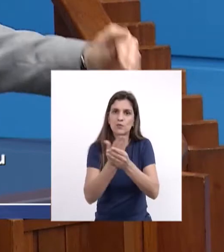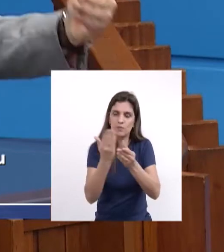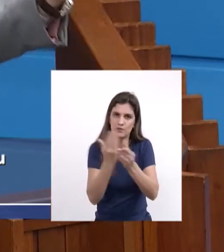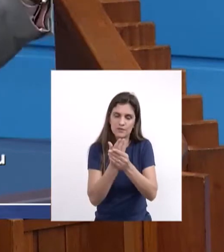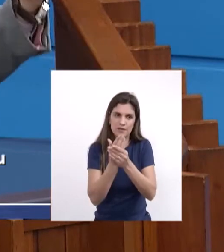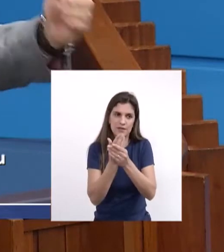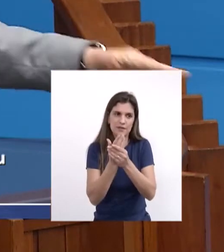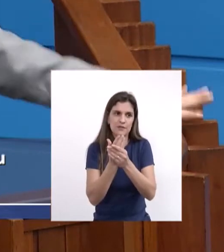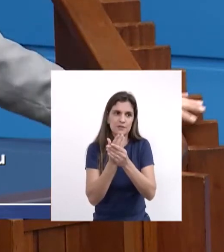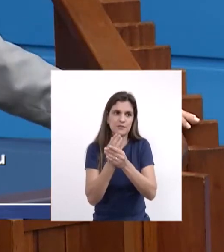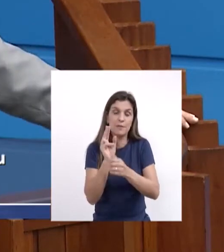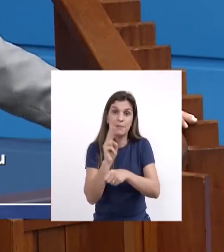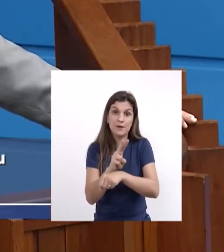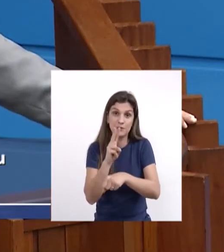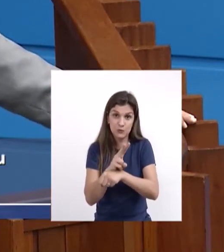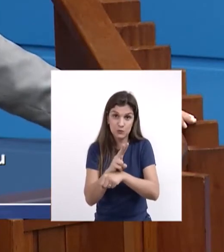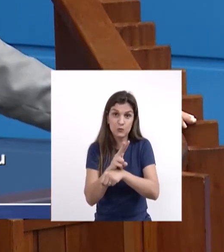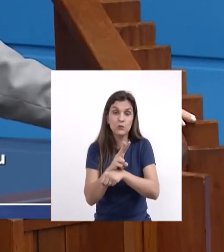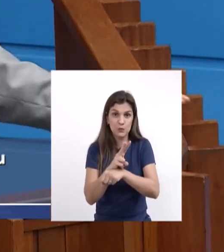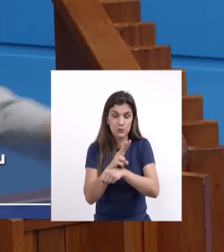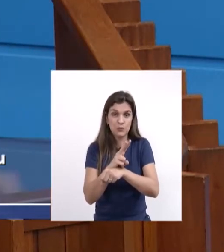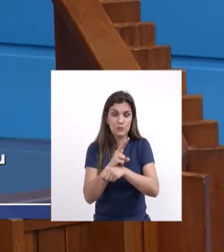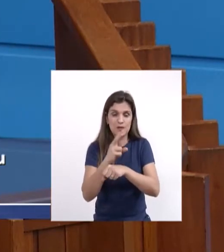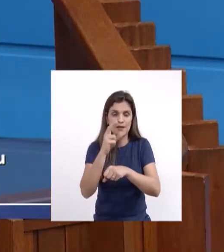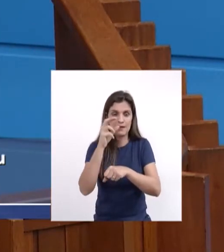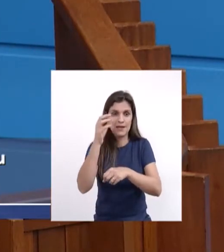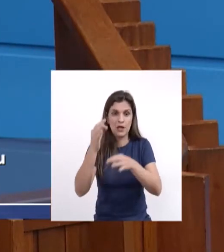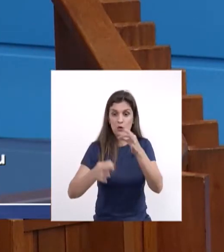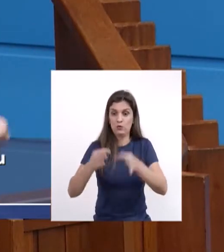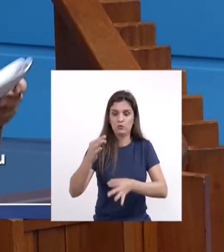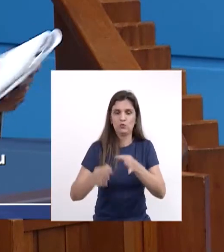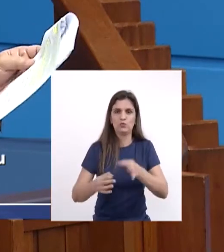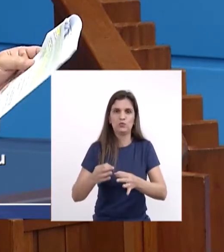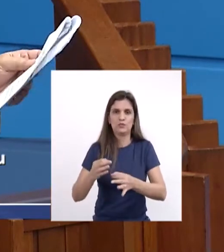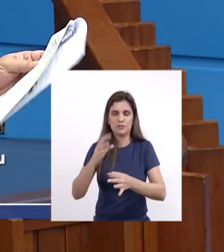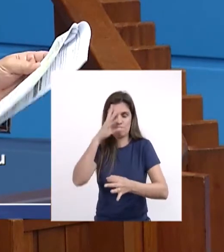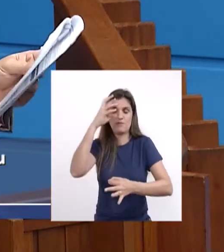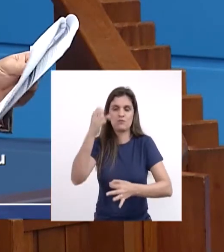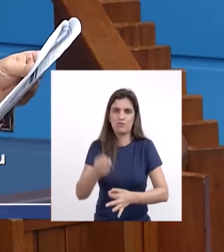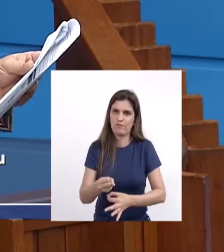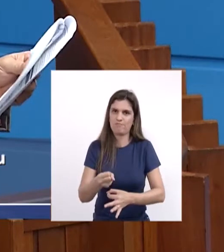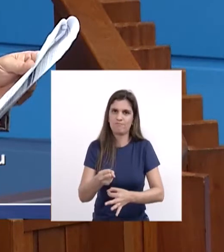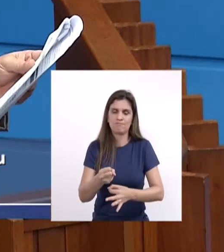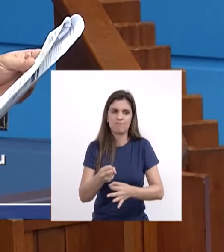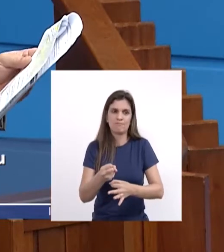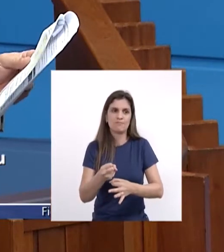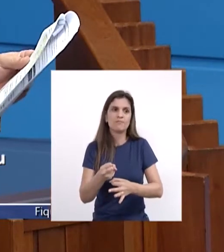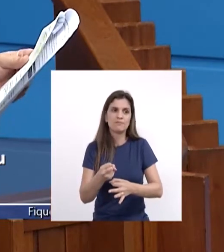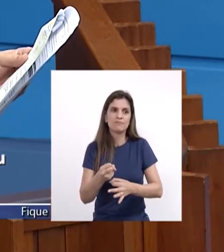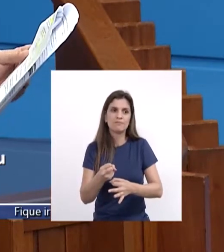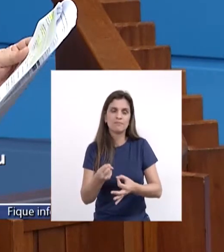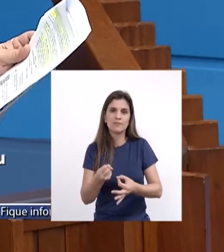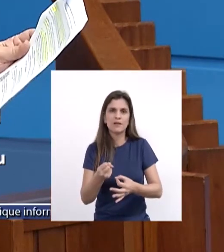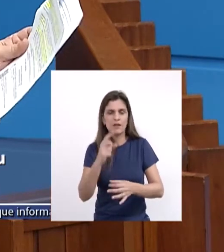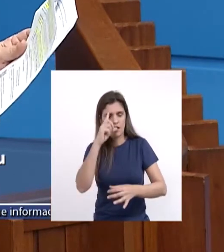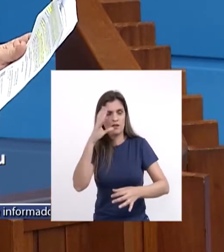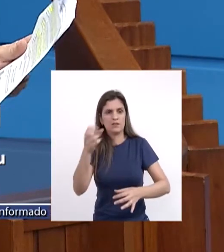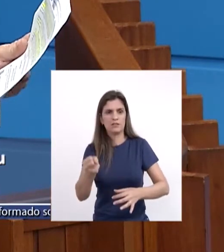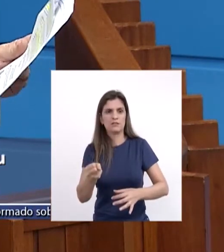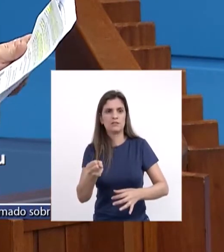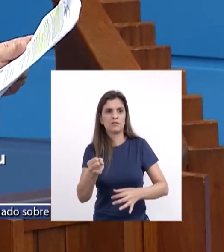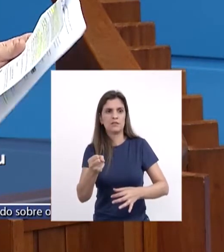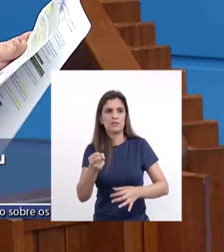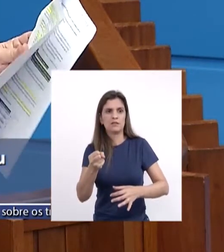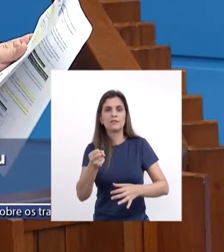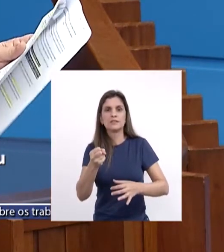tribunal, para auxiliar o juízo na tomada de decisão. Quando a gente pega aqui o final da decisão